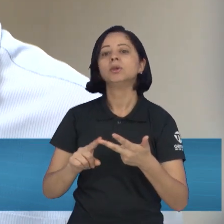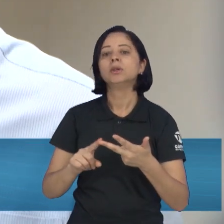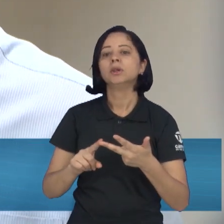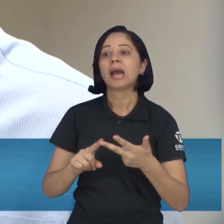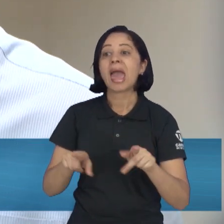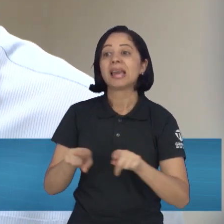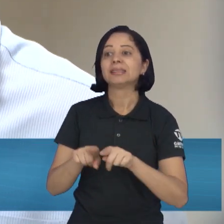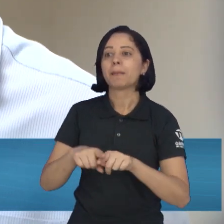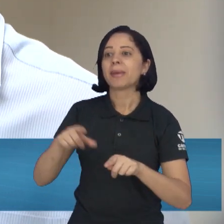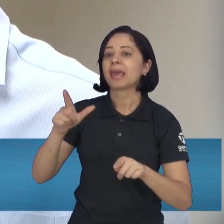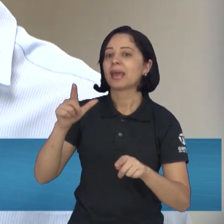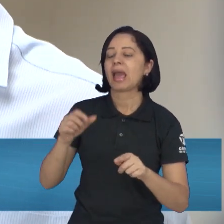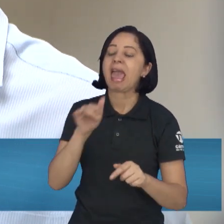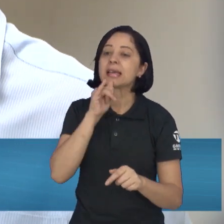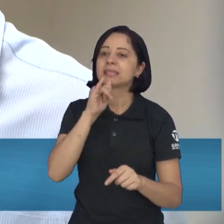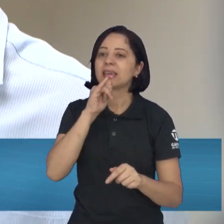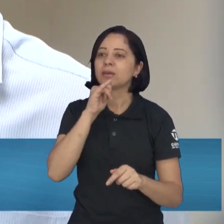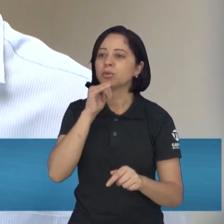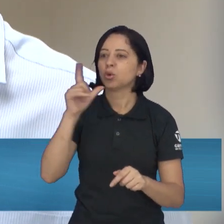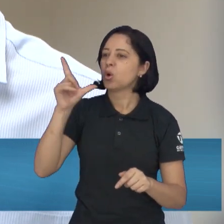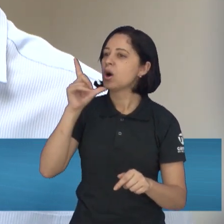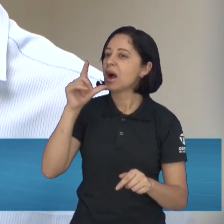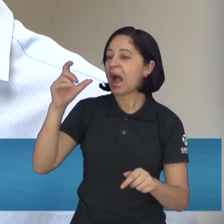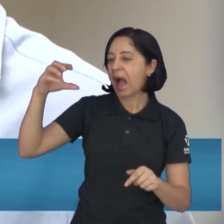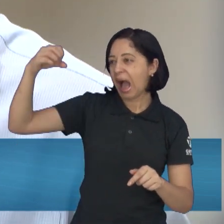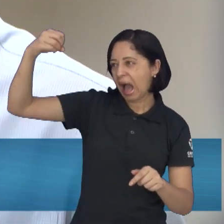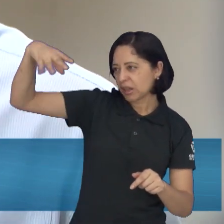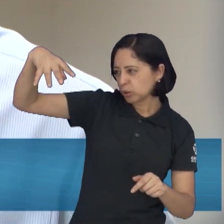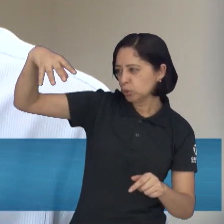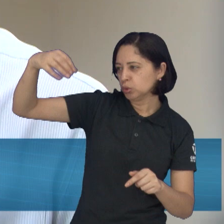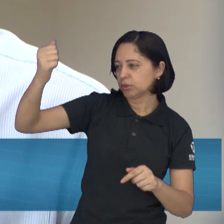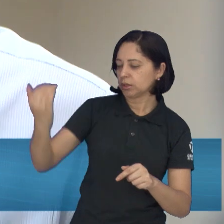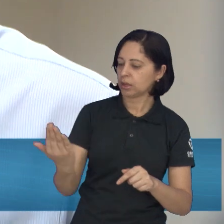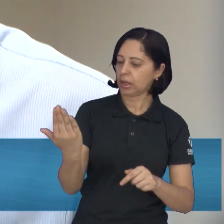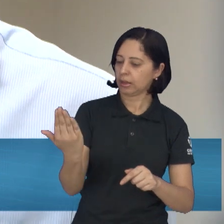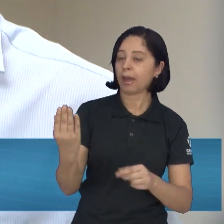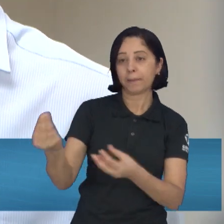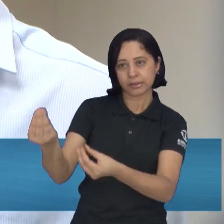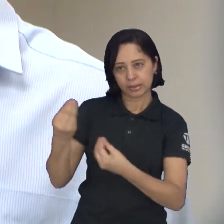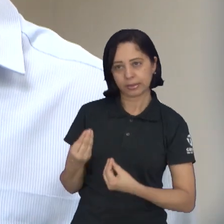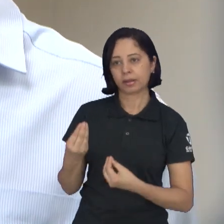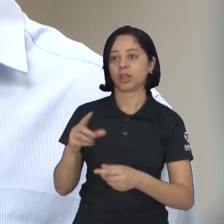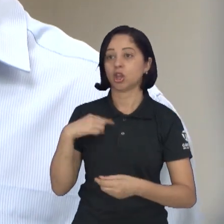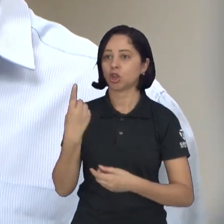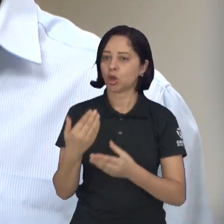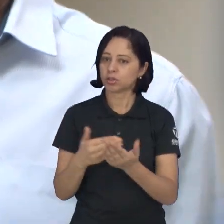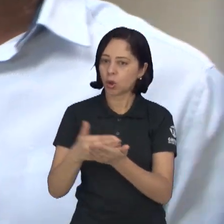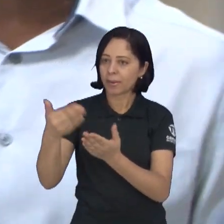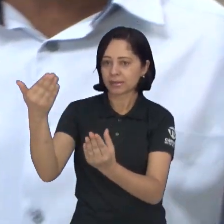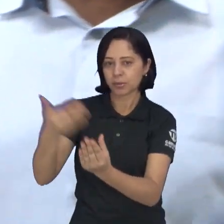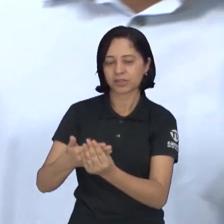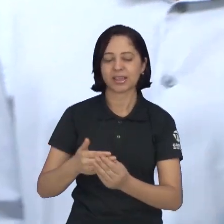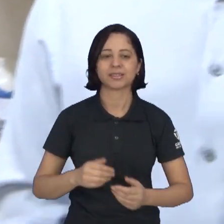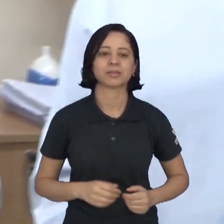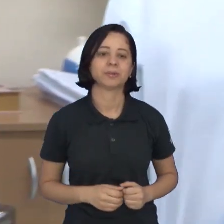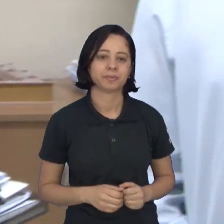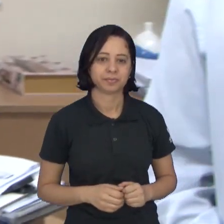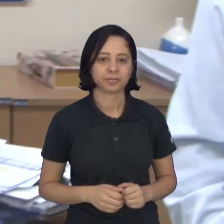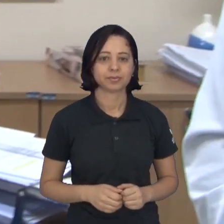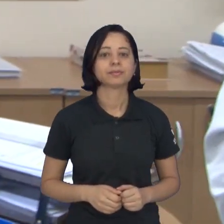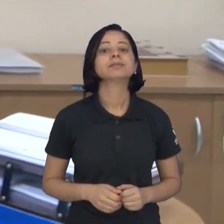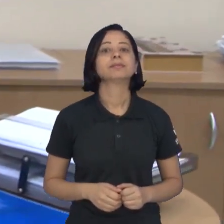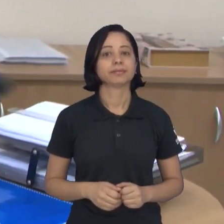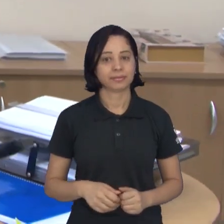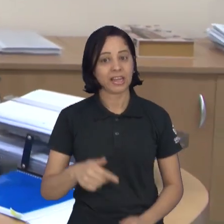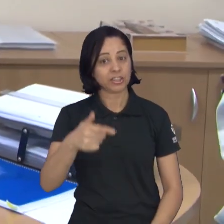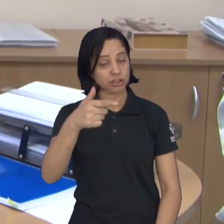conta de luz que quer reclamar. Traga essa fatura para a gente poder abrir a reclamação. Muito obrigada, Alexandre. E mais uma vez,